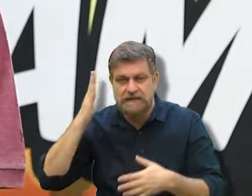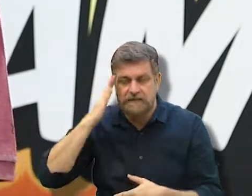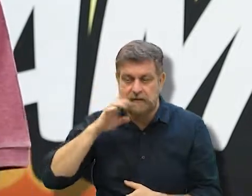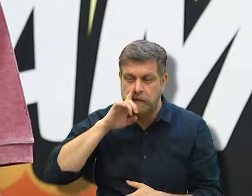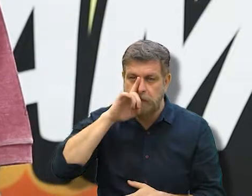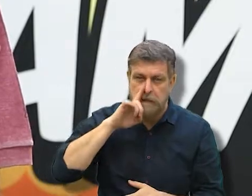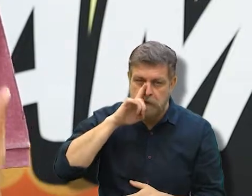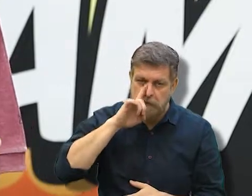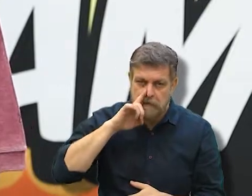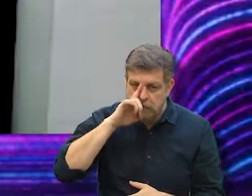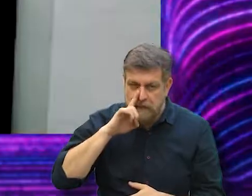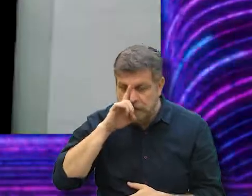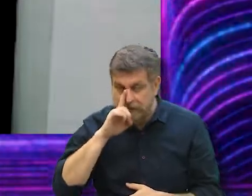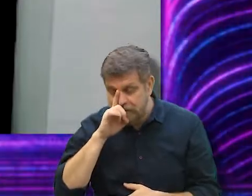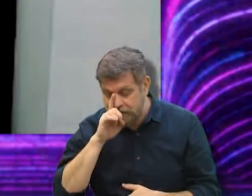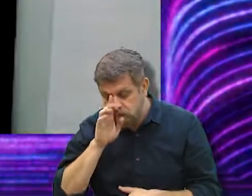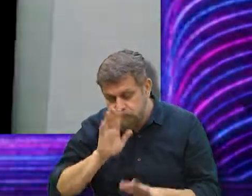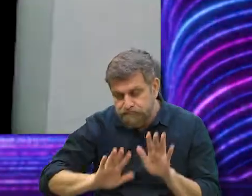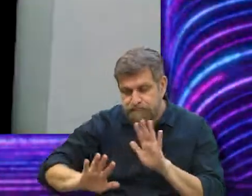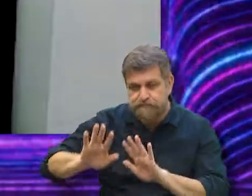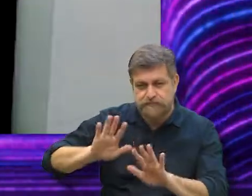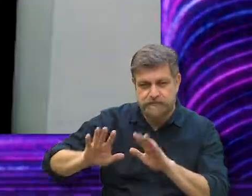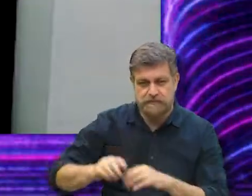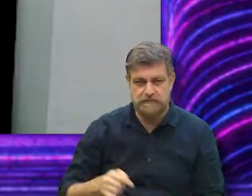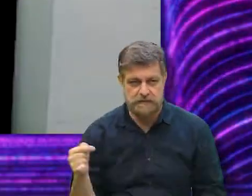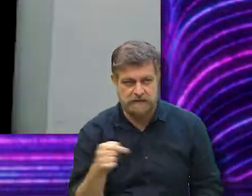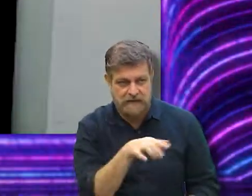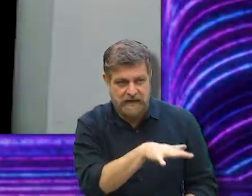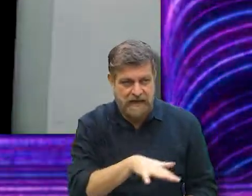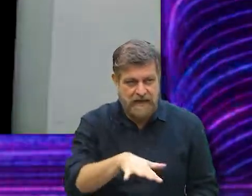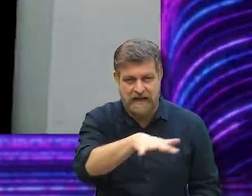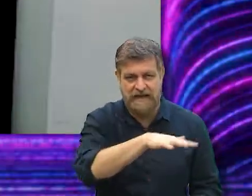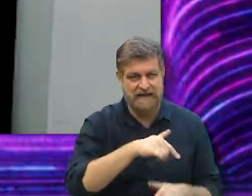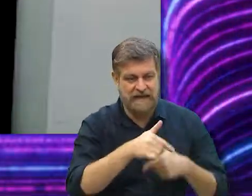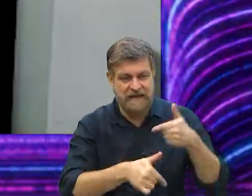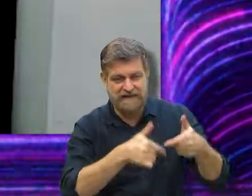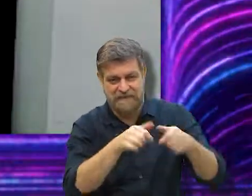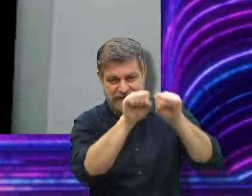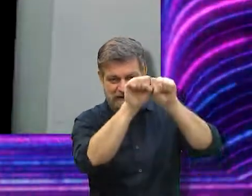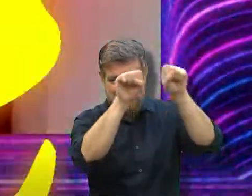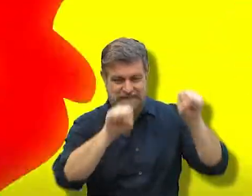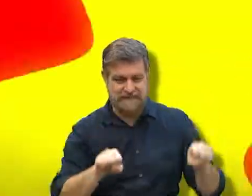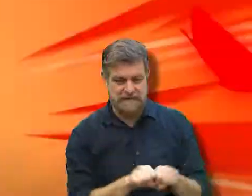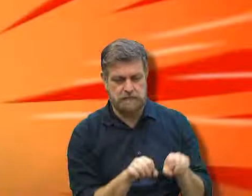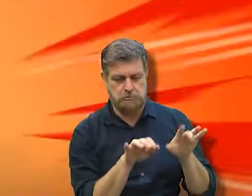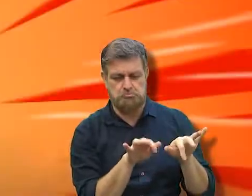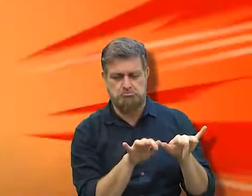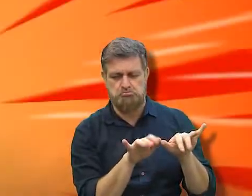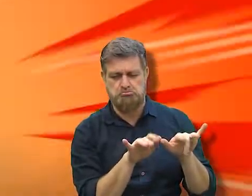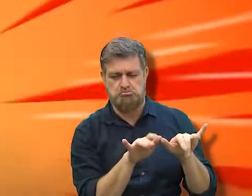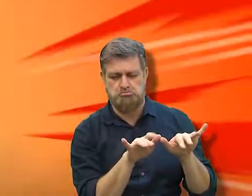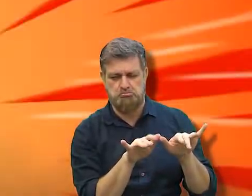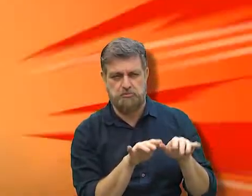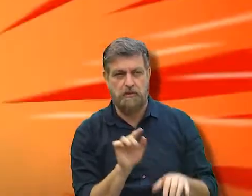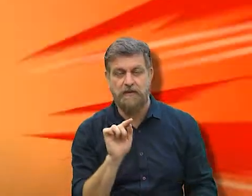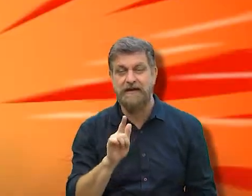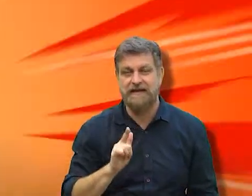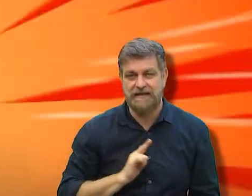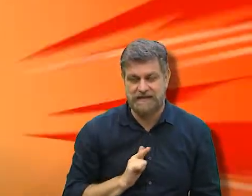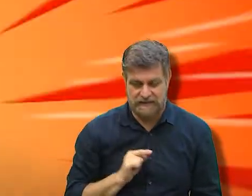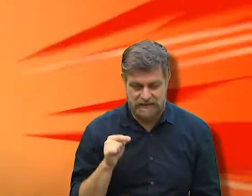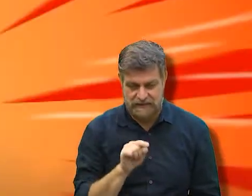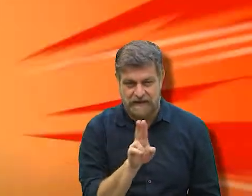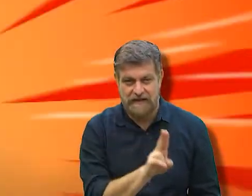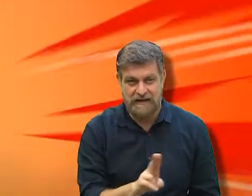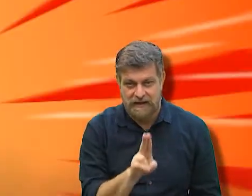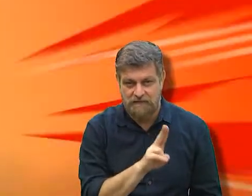né, de uma área de humanas? Olha, o que mais contribuiu foi mesmo a questão de gestão de projeto, onde